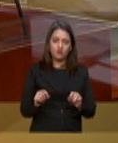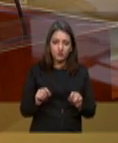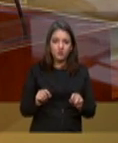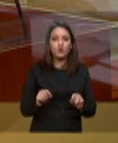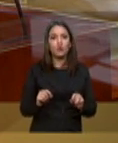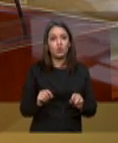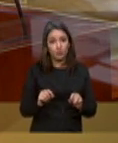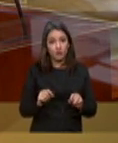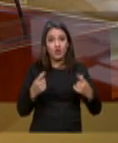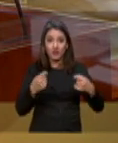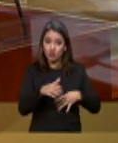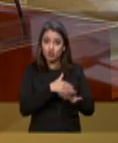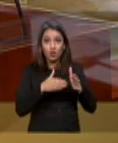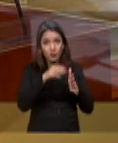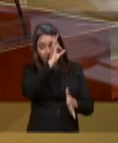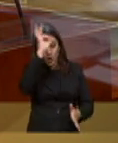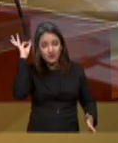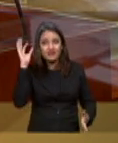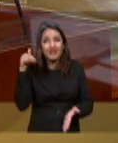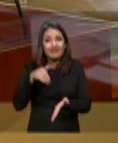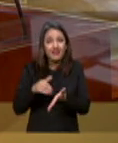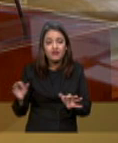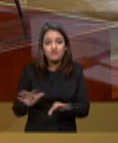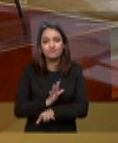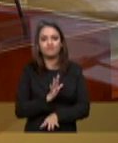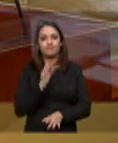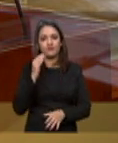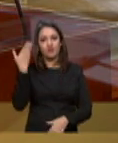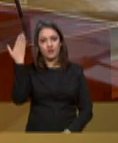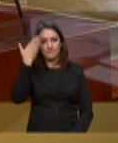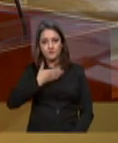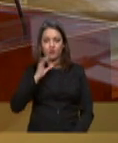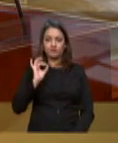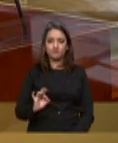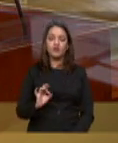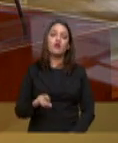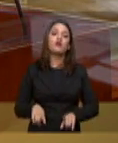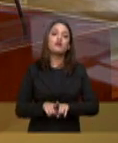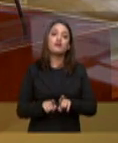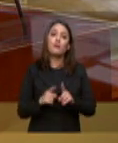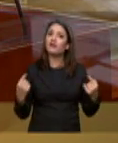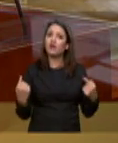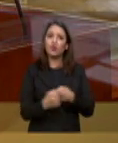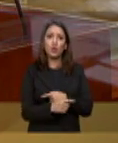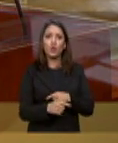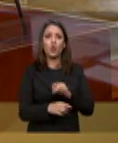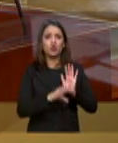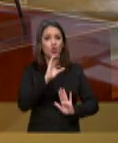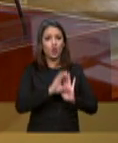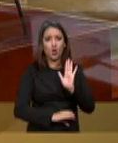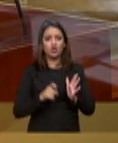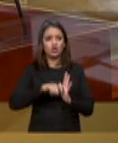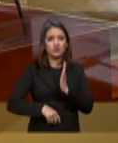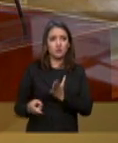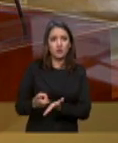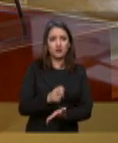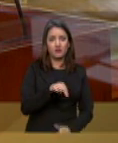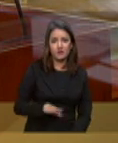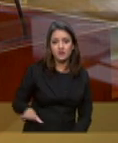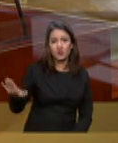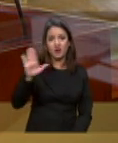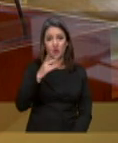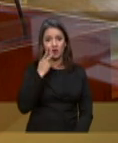protegidos por esta norma impugnada. Ela diverge também do Código Tributário Nacional, que afirma que os recursos